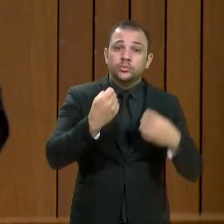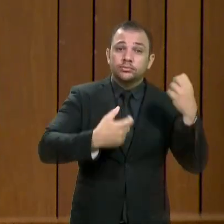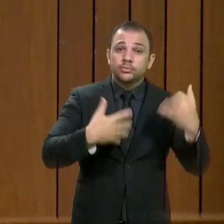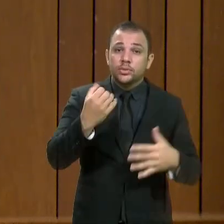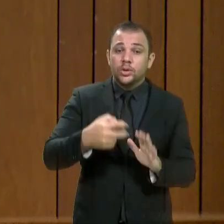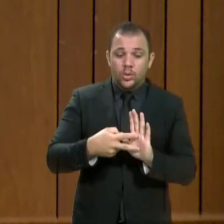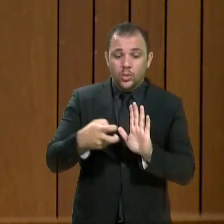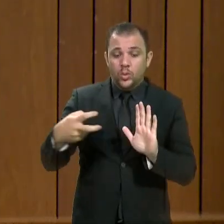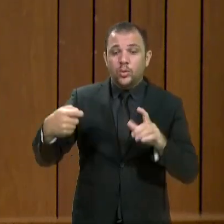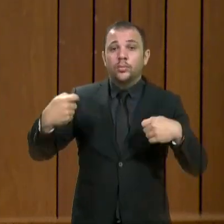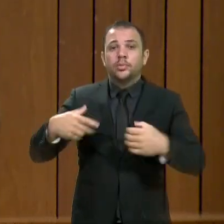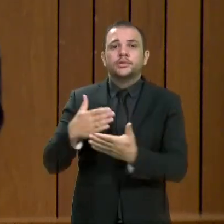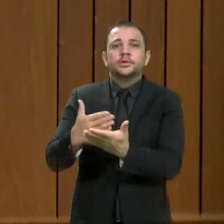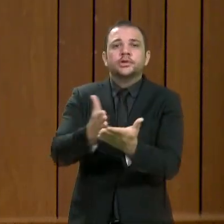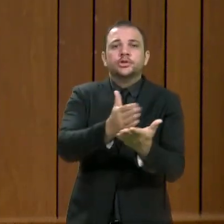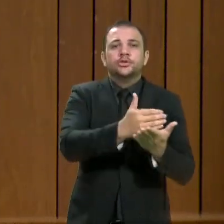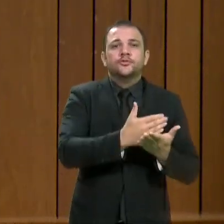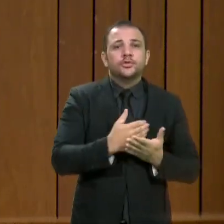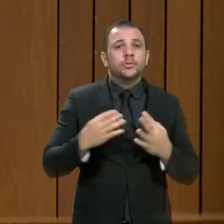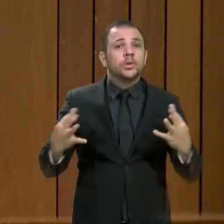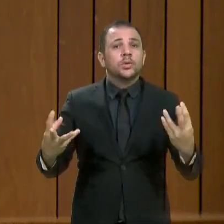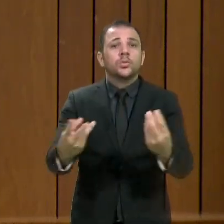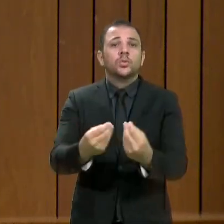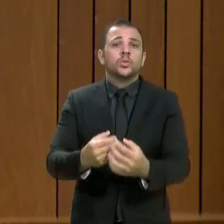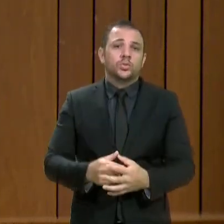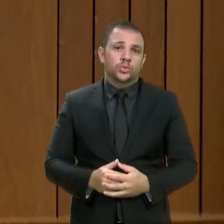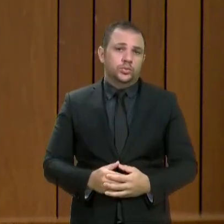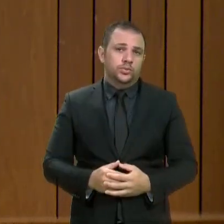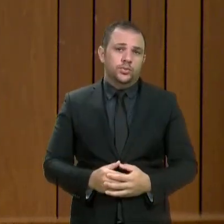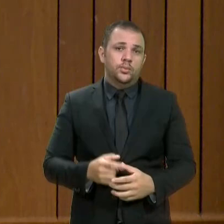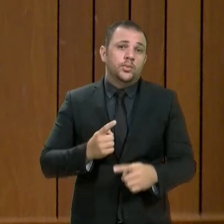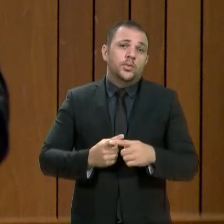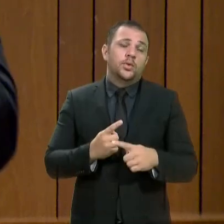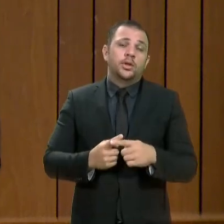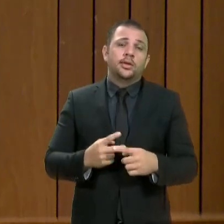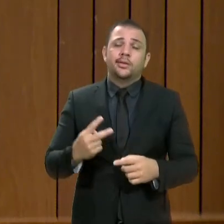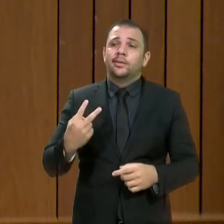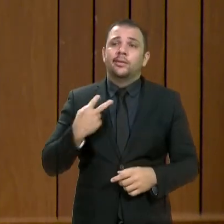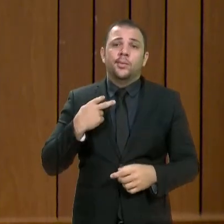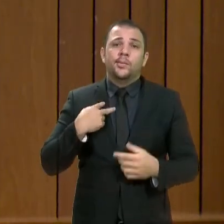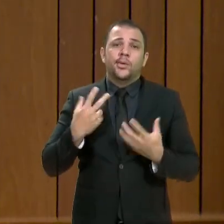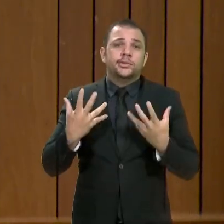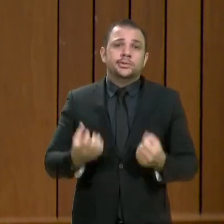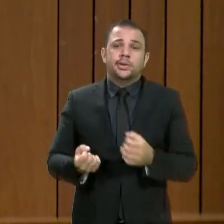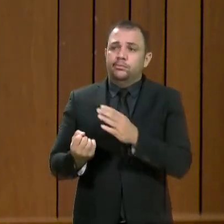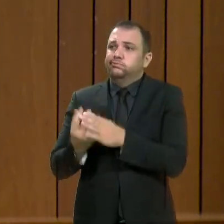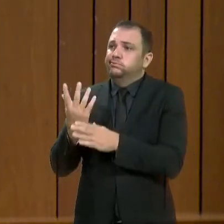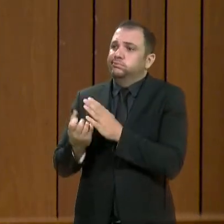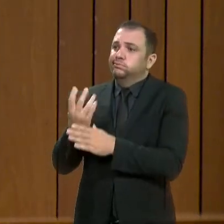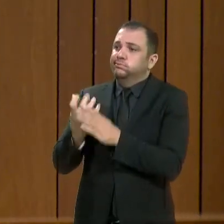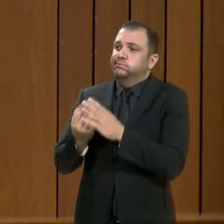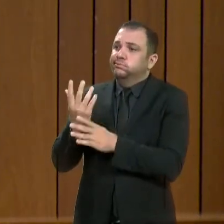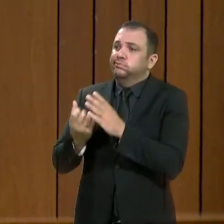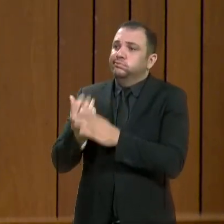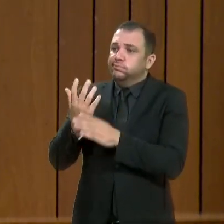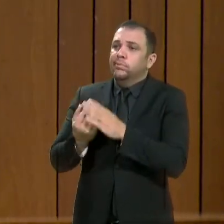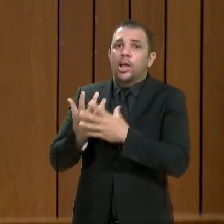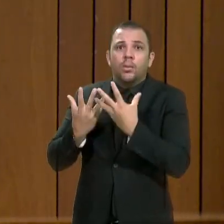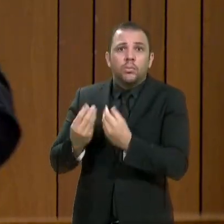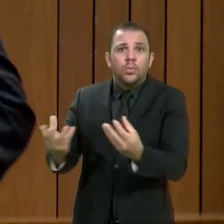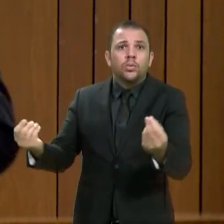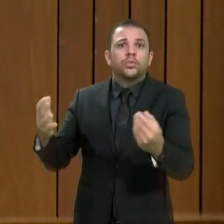seja dividido para todos, porque não é possível nós termos alta produtividade em um segmento, mas